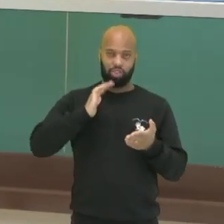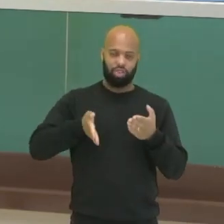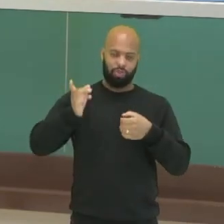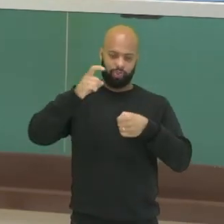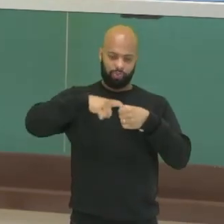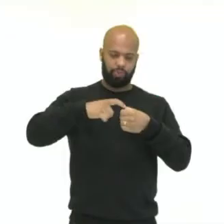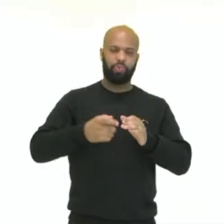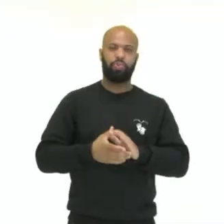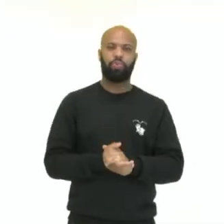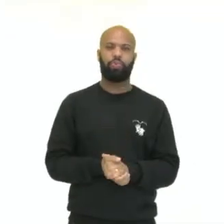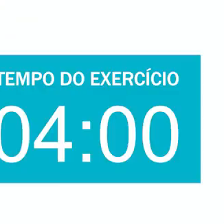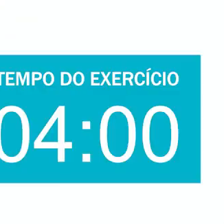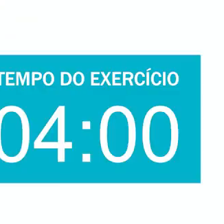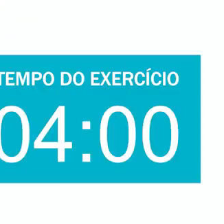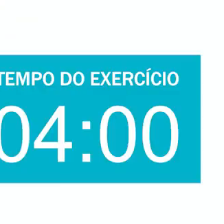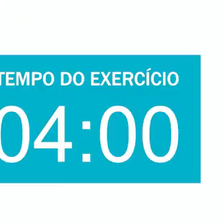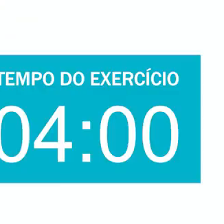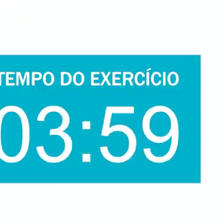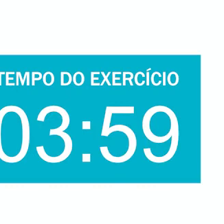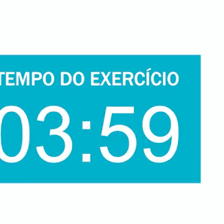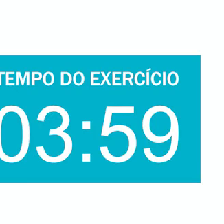volto.